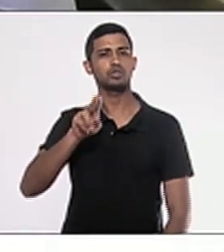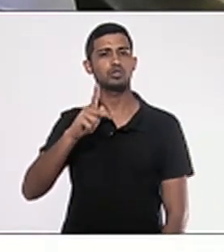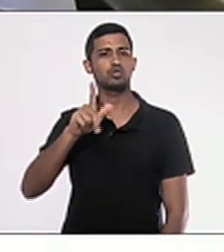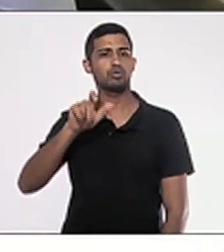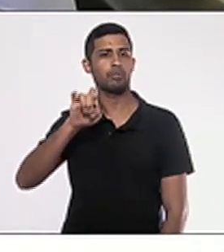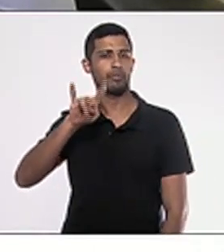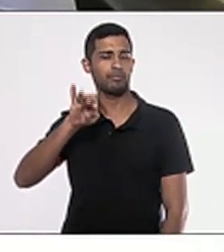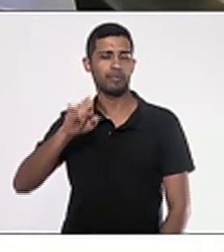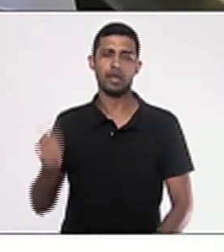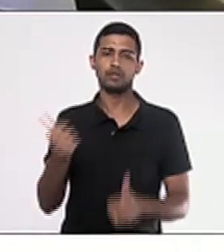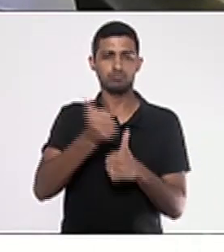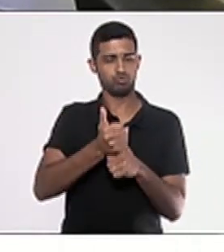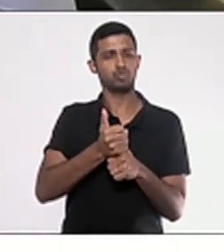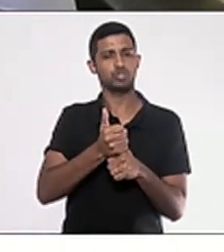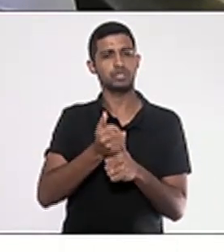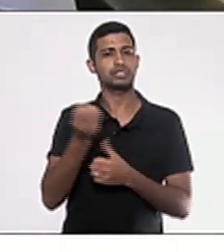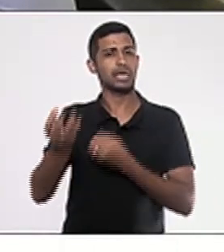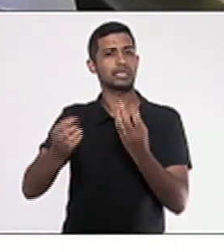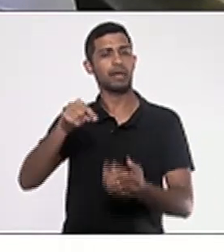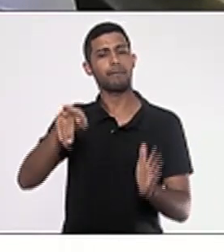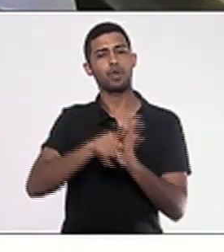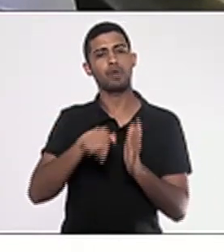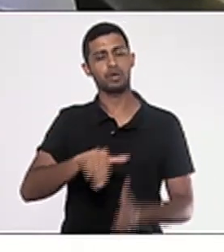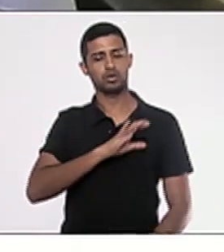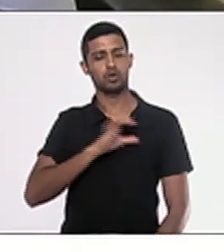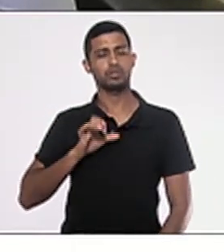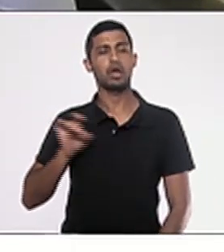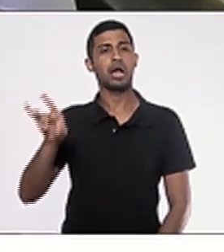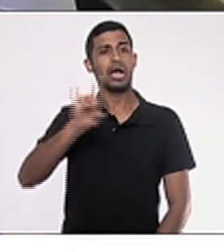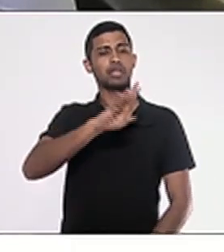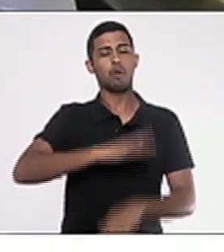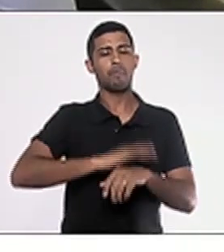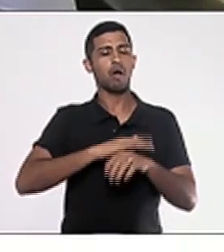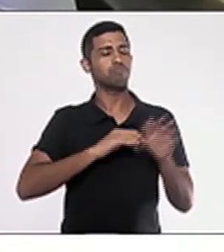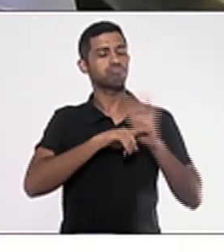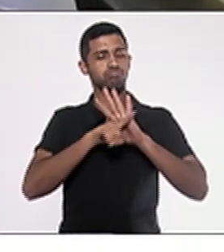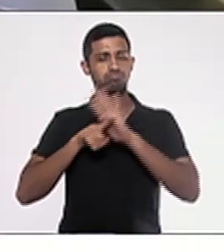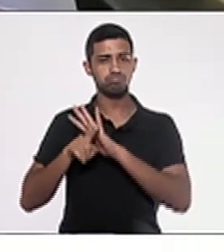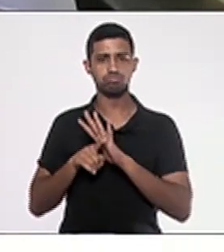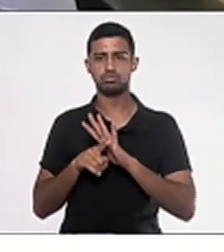comissão, para que possa ser analisado por todos. Alguém deseja fazer algum?